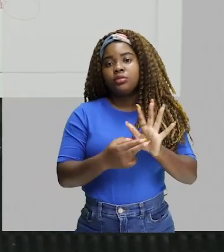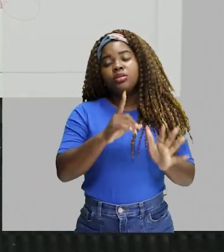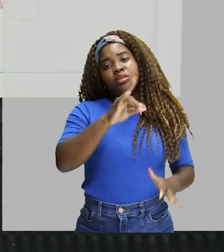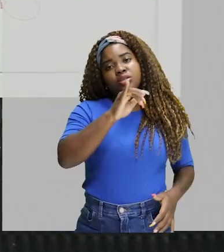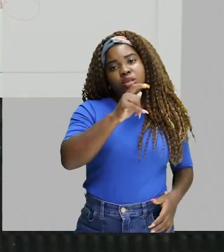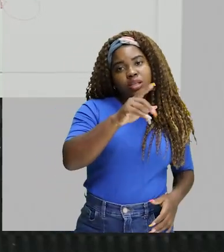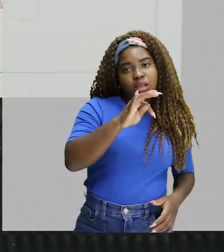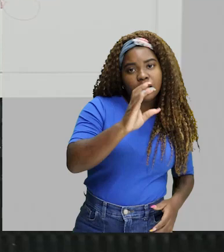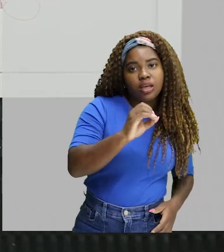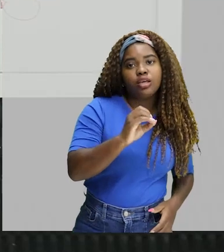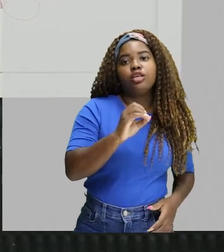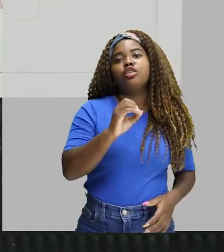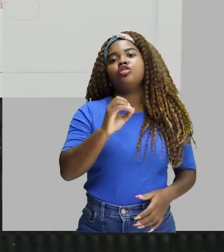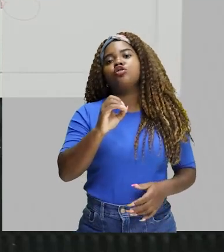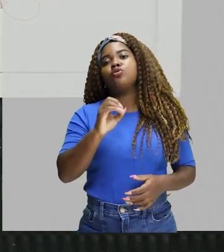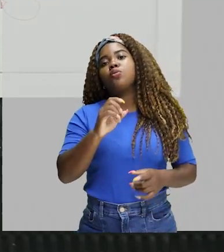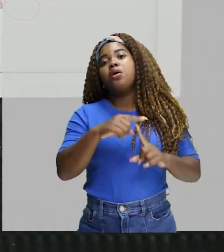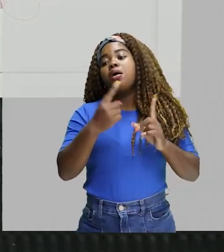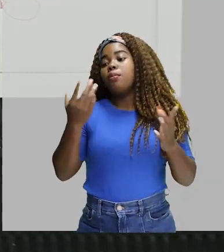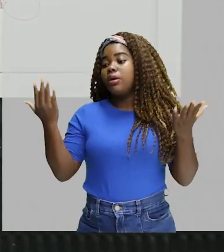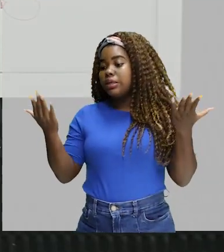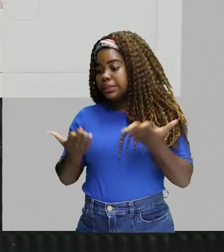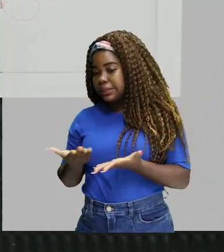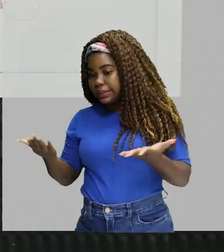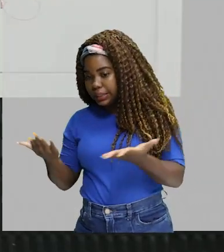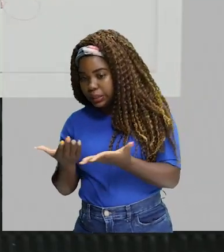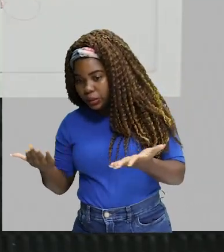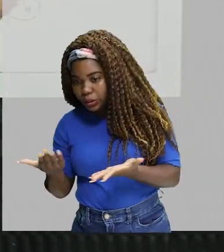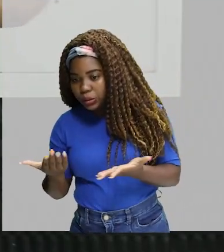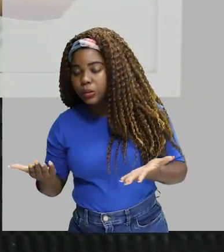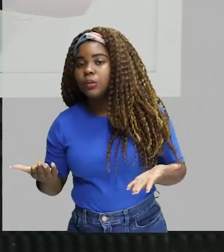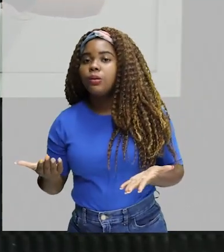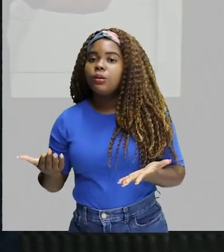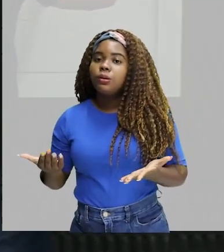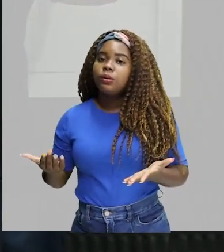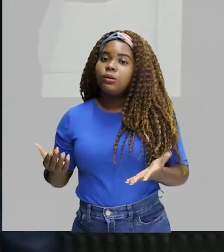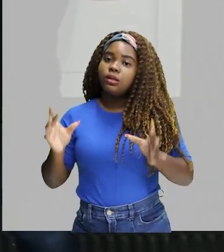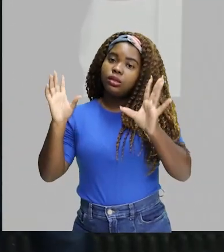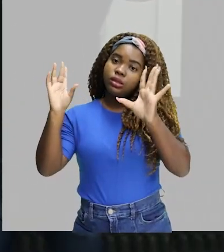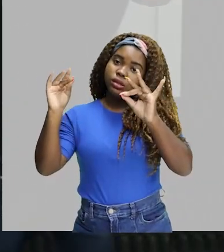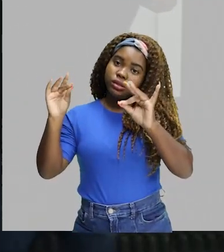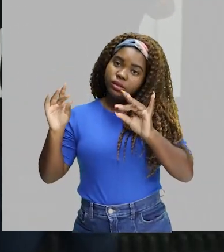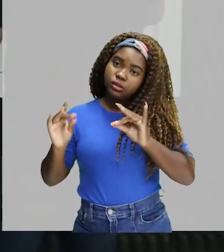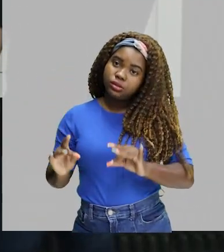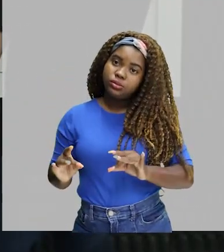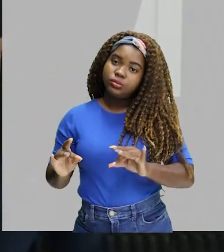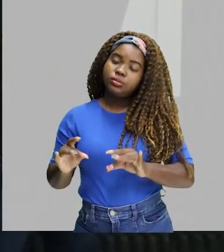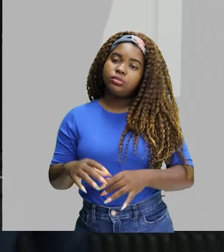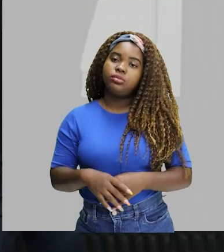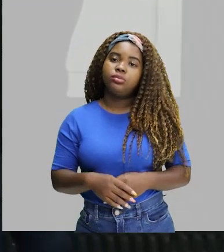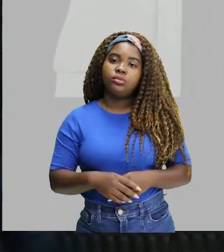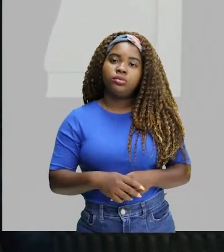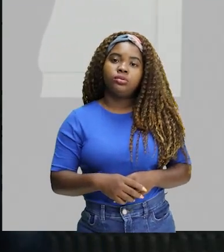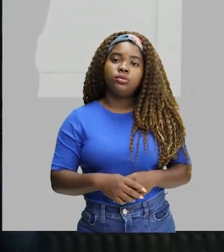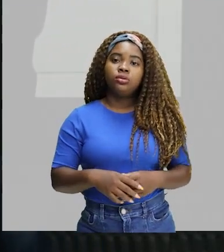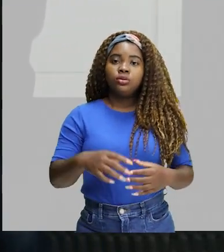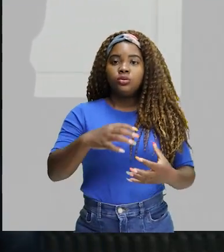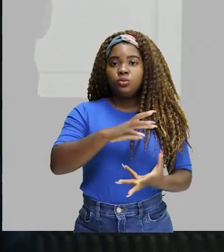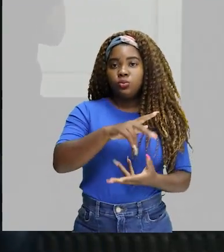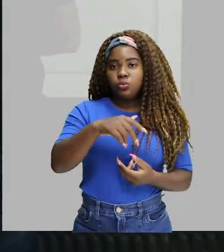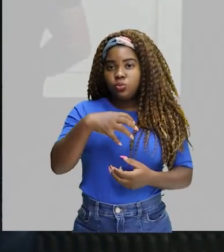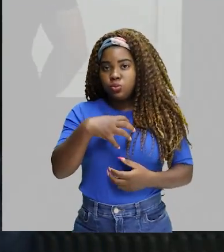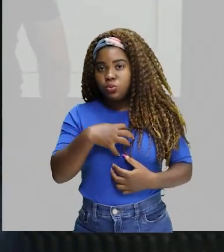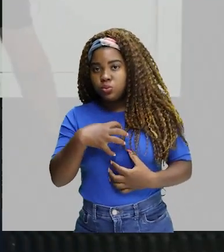dialético, ela está desta forma, mas aqui a dialética ela é mais detalhada neste movimento de saída do mundo